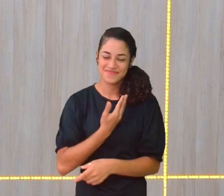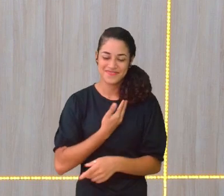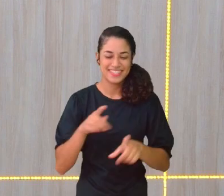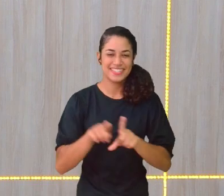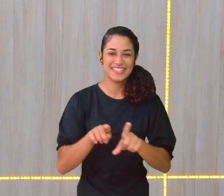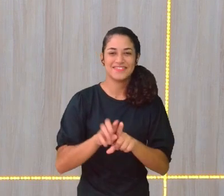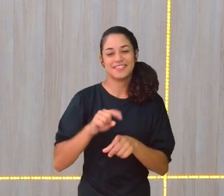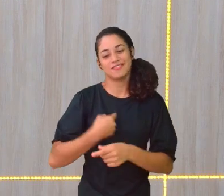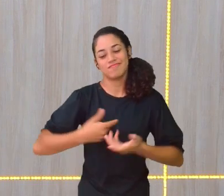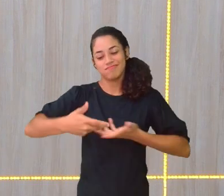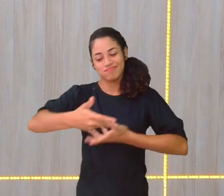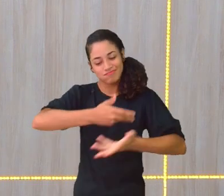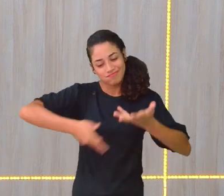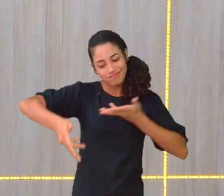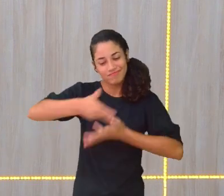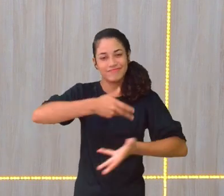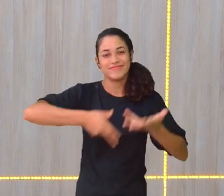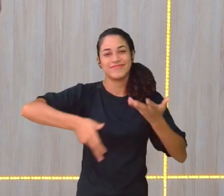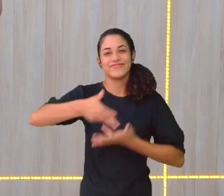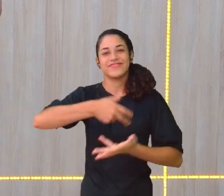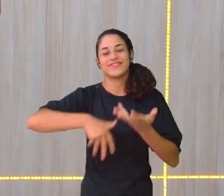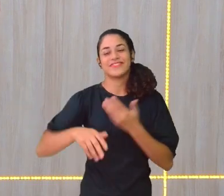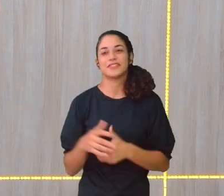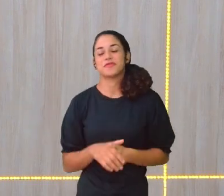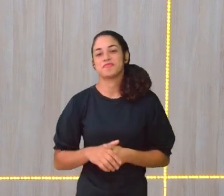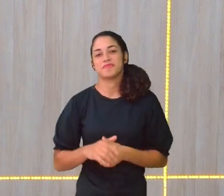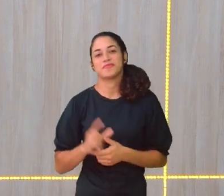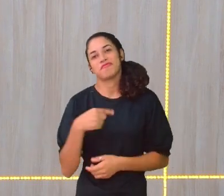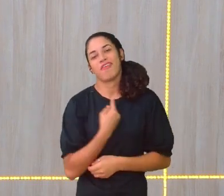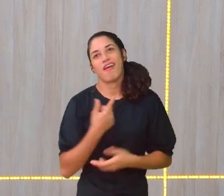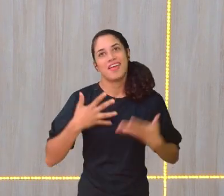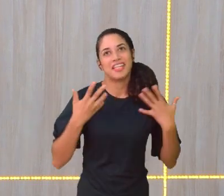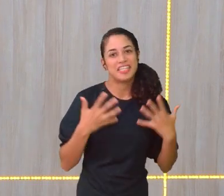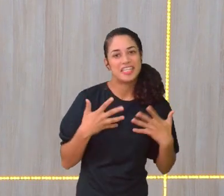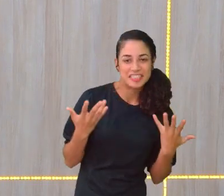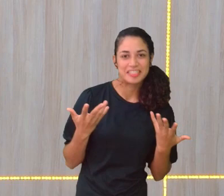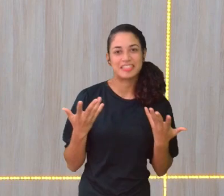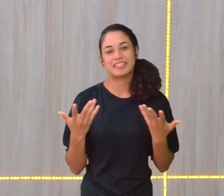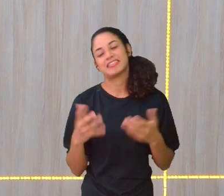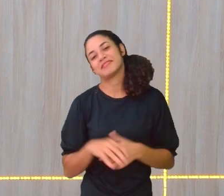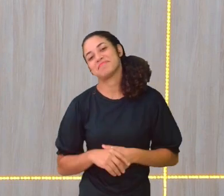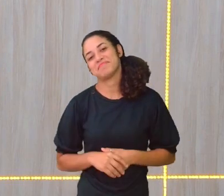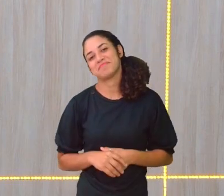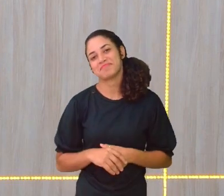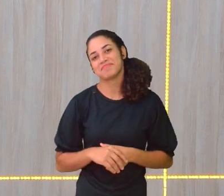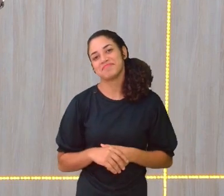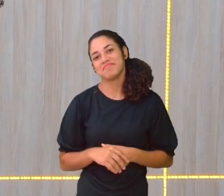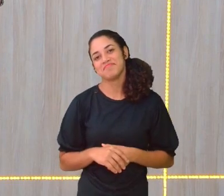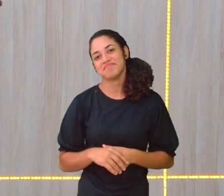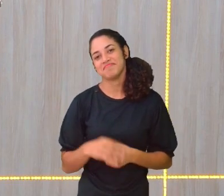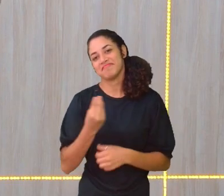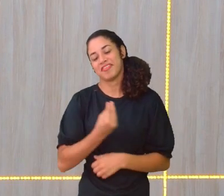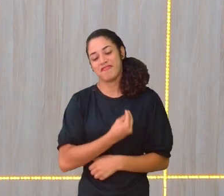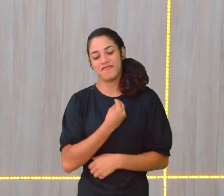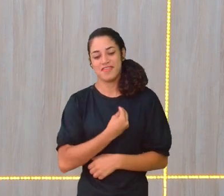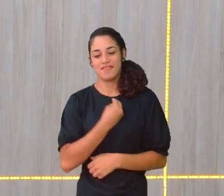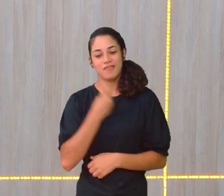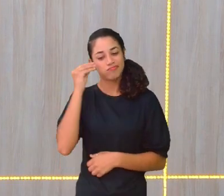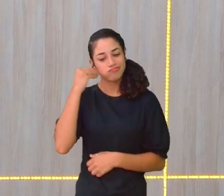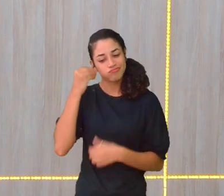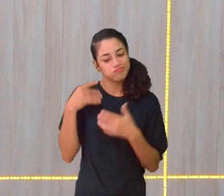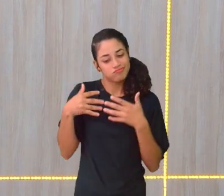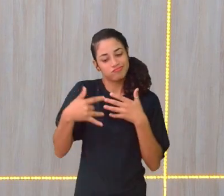A gente compartilha aqui das nossas alegrias, Da vivência de